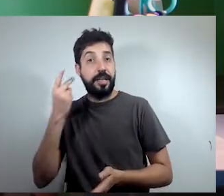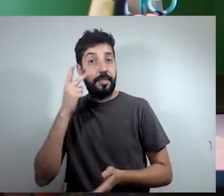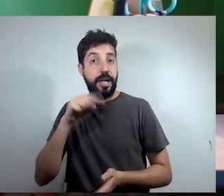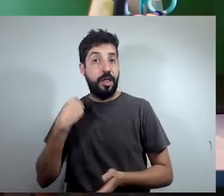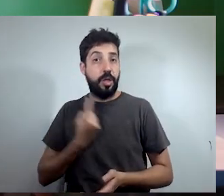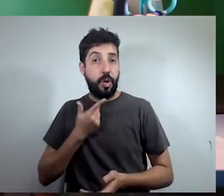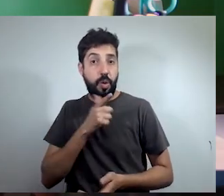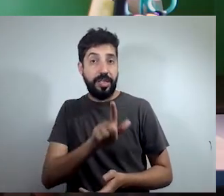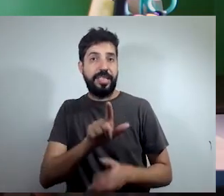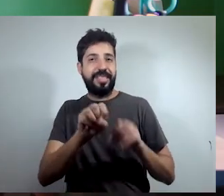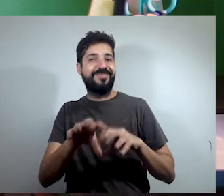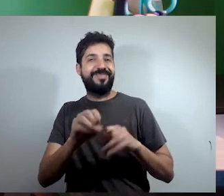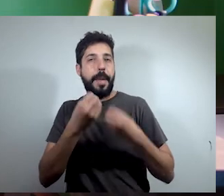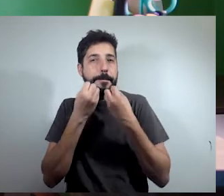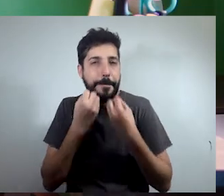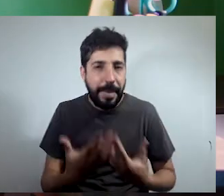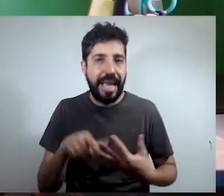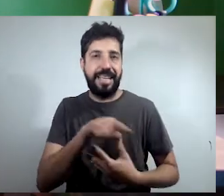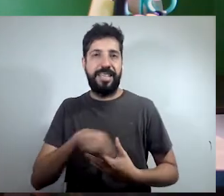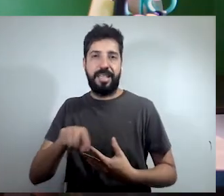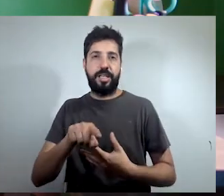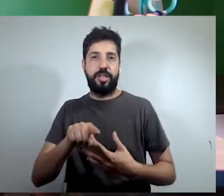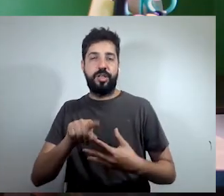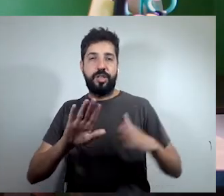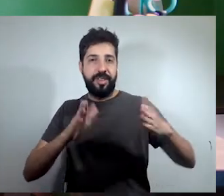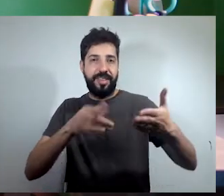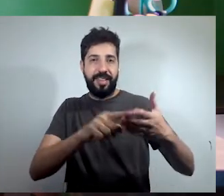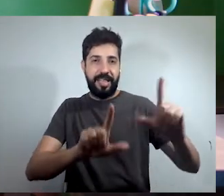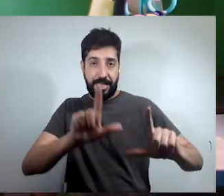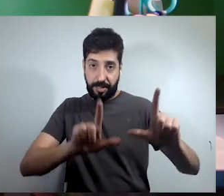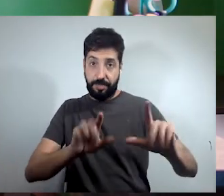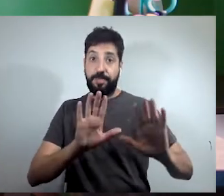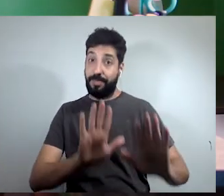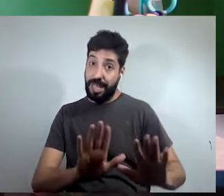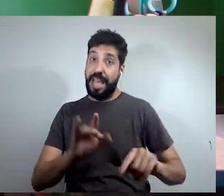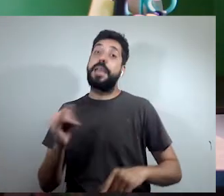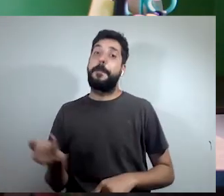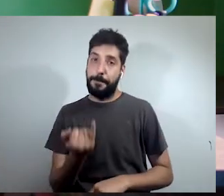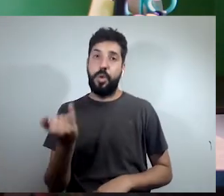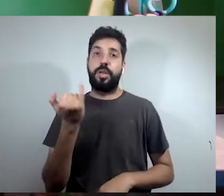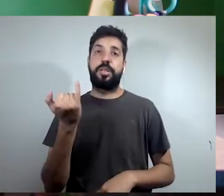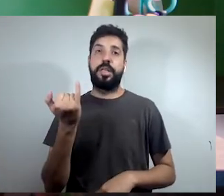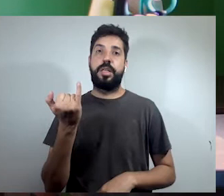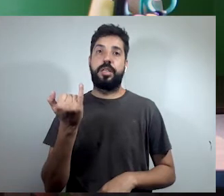consiga educar bem as crianças através das telas, é muito importante